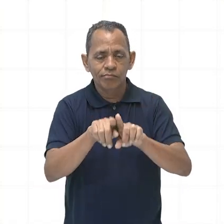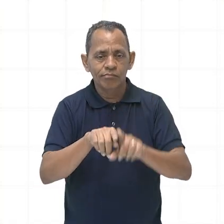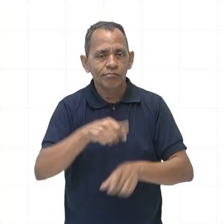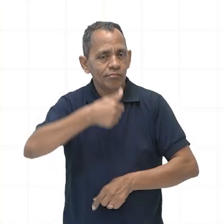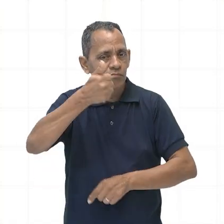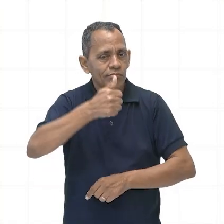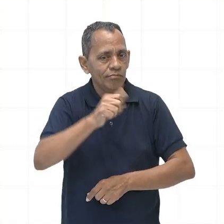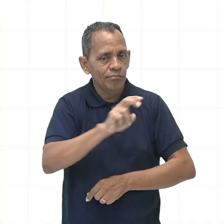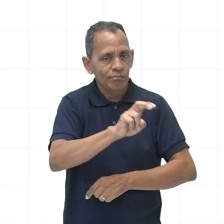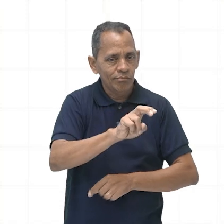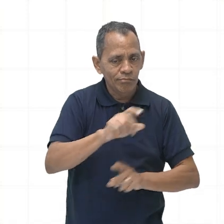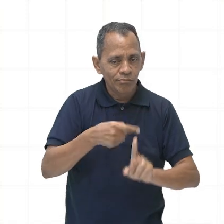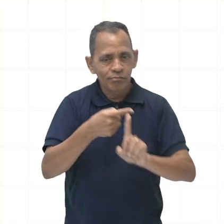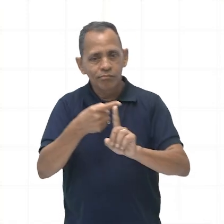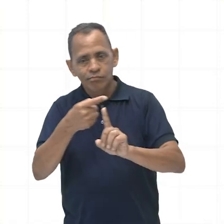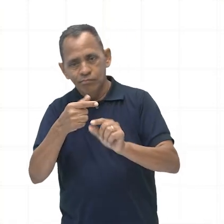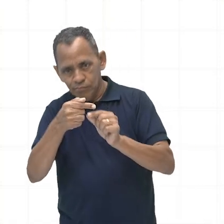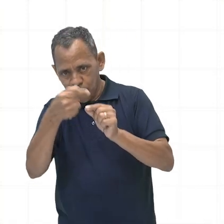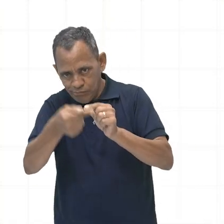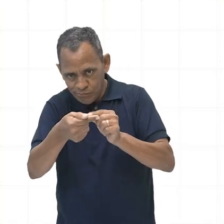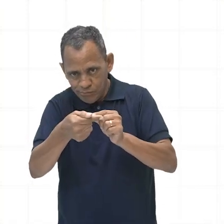sim, não vai mudar nada na conta.